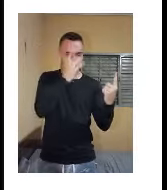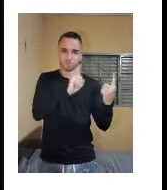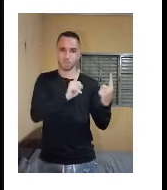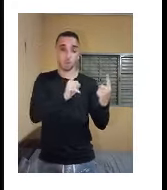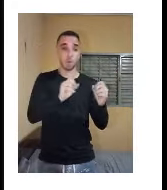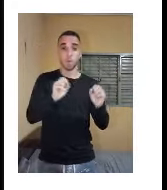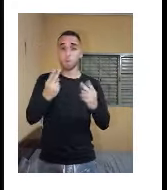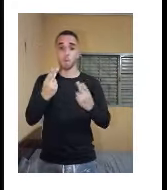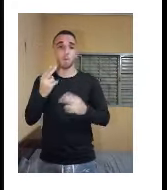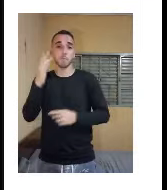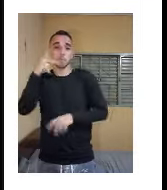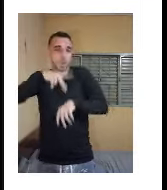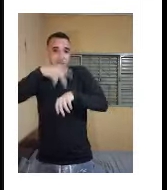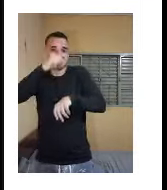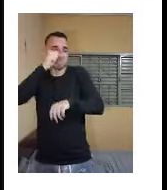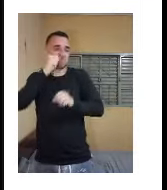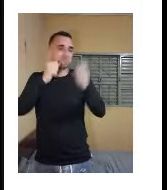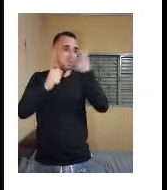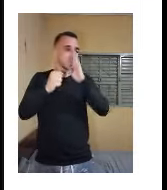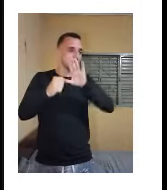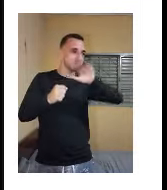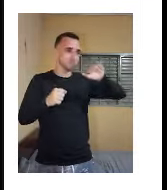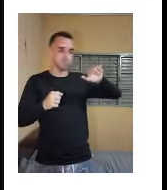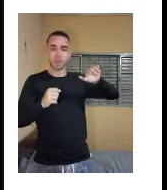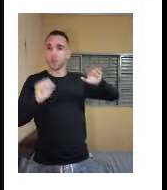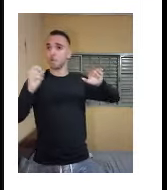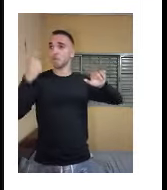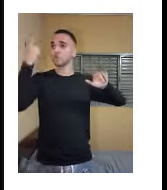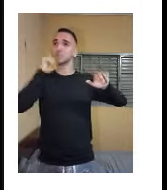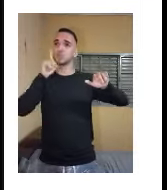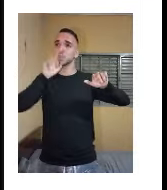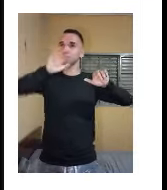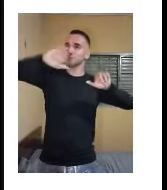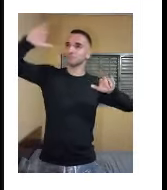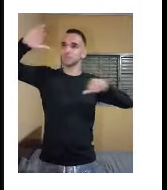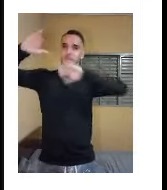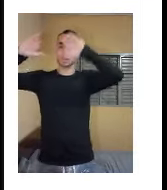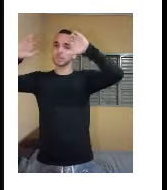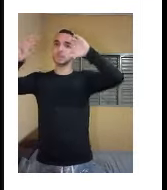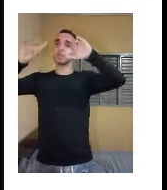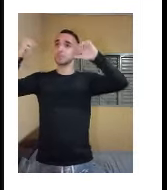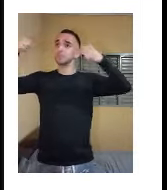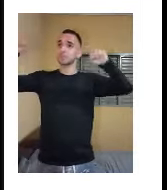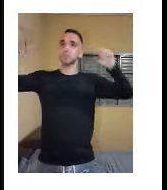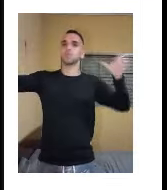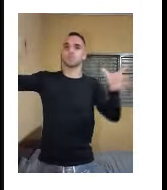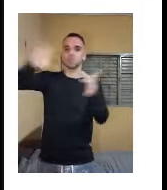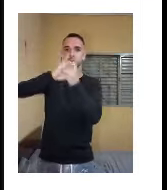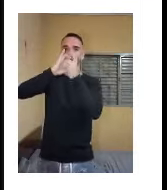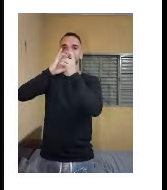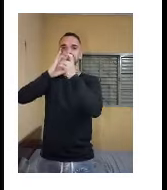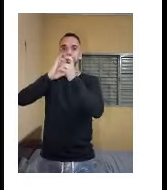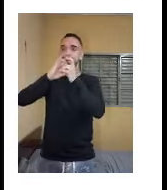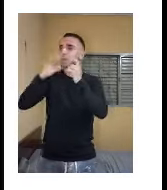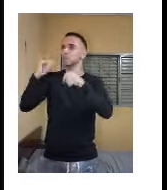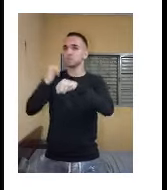forma coletiva, com todos os países. Então, é fundamental que